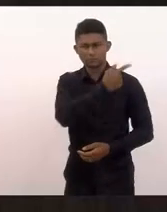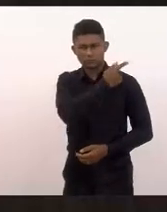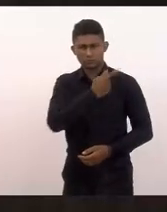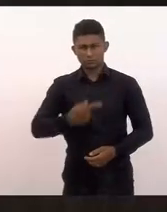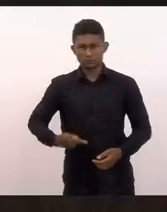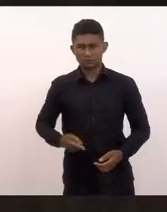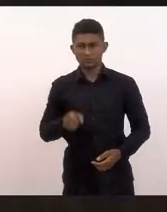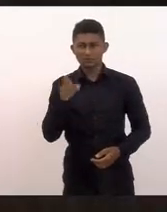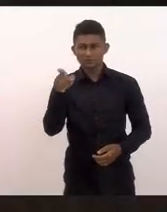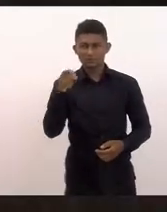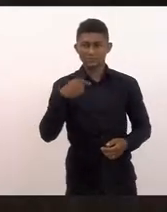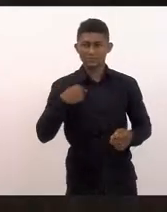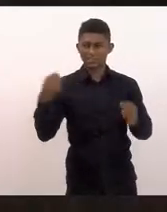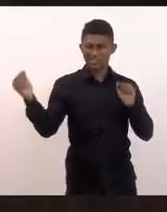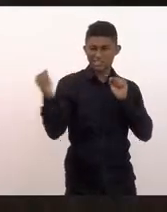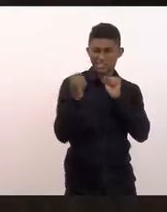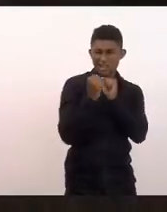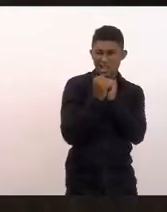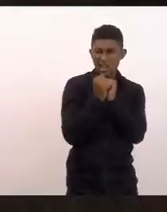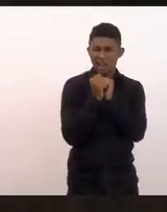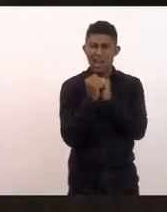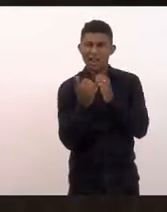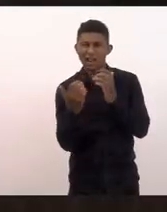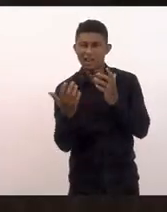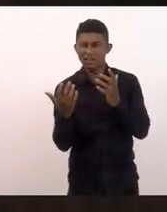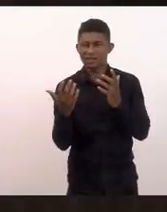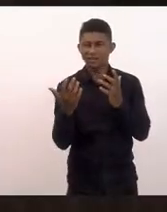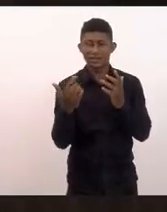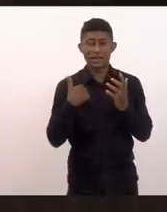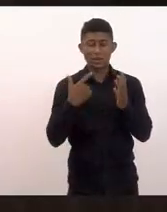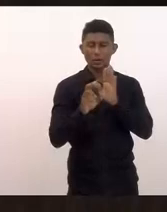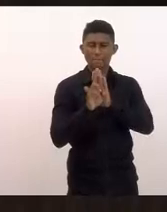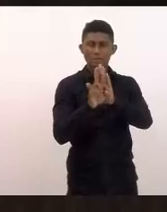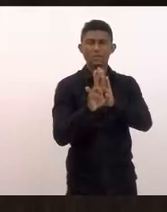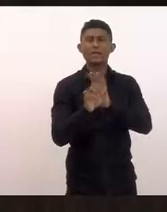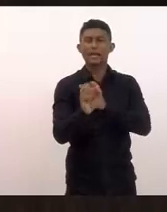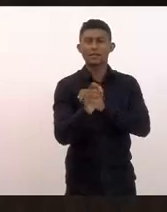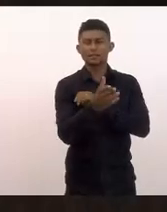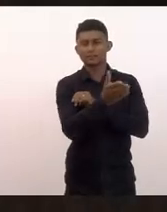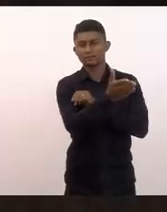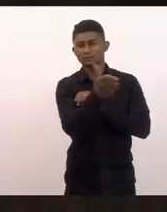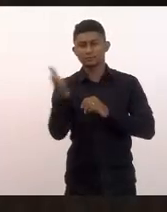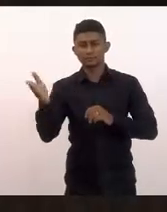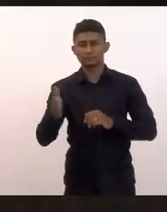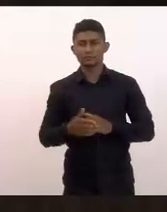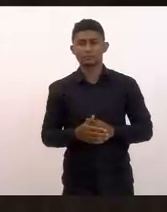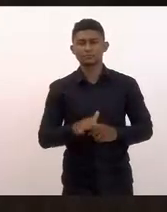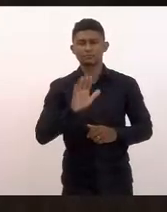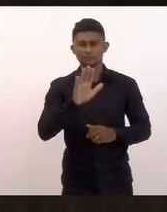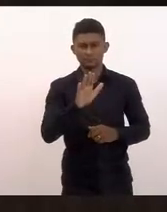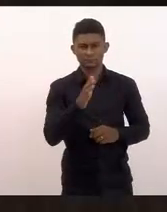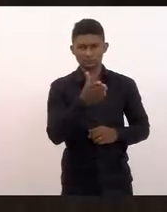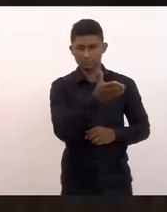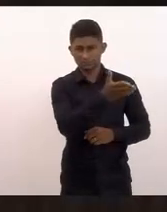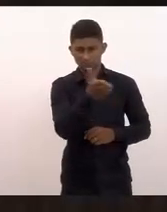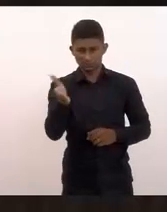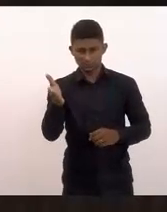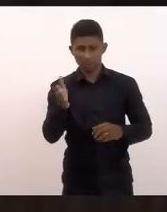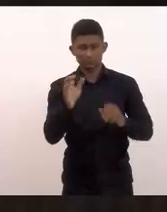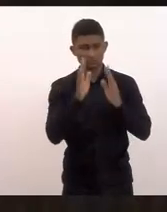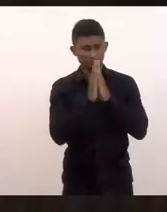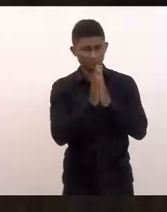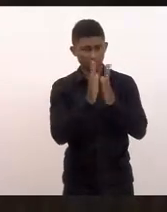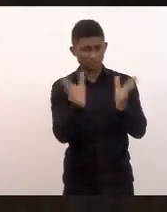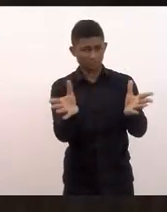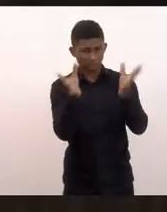estimação. Eu fui eleita para representar vocês. Agora, que vocês gravem bem o que